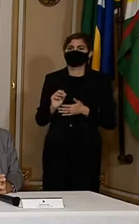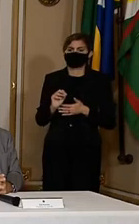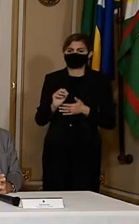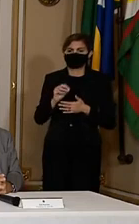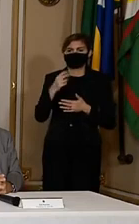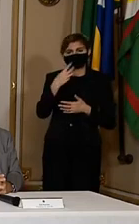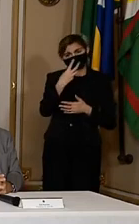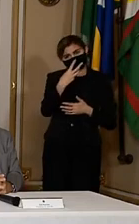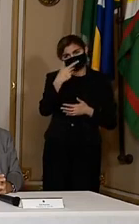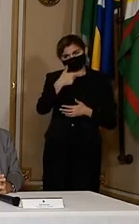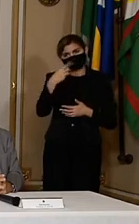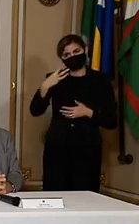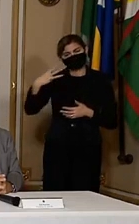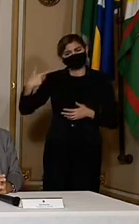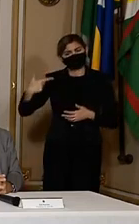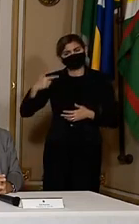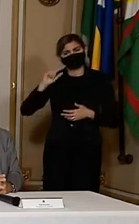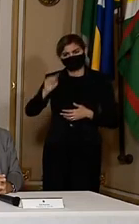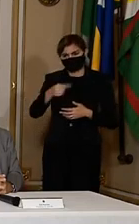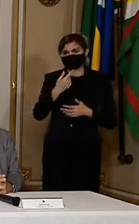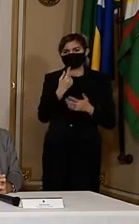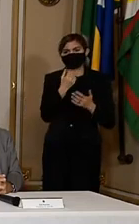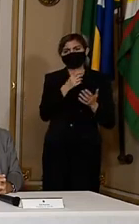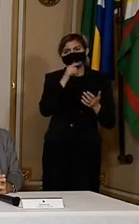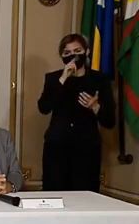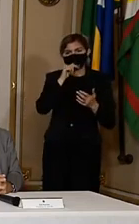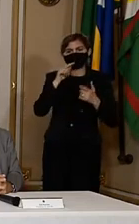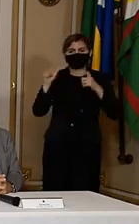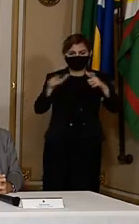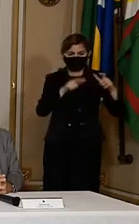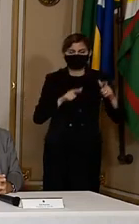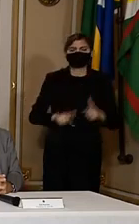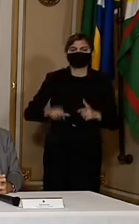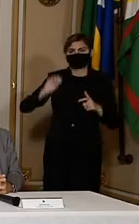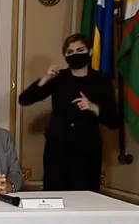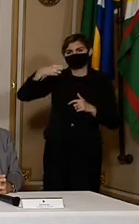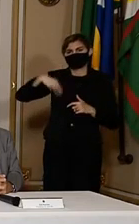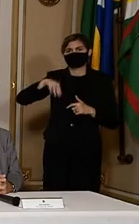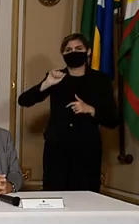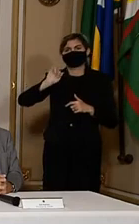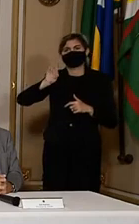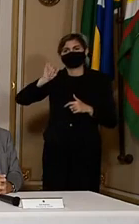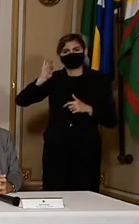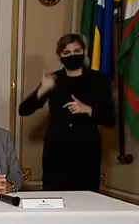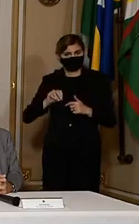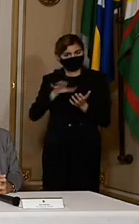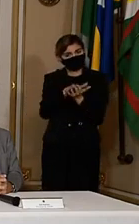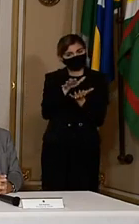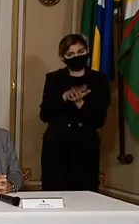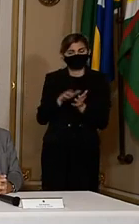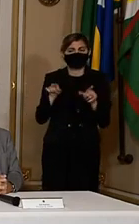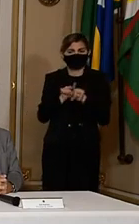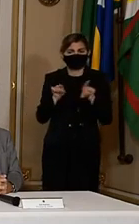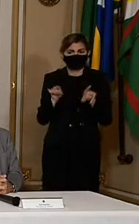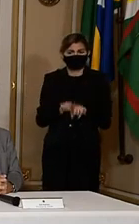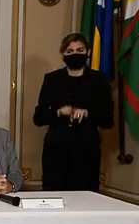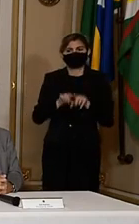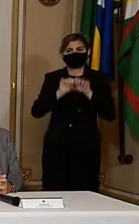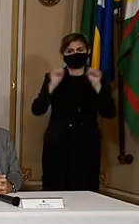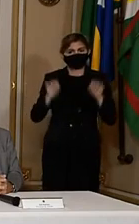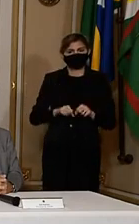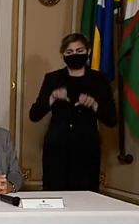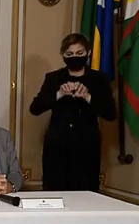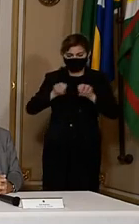o 2387 sistema de abastecimento de água na região do semiárido do estado de Pernambuco além de